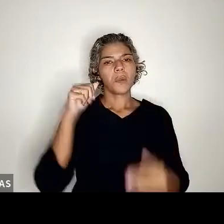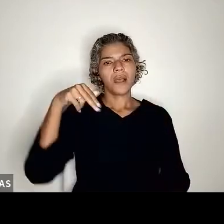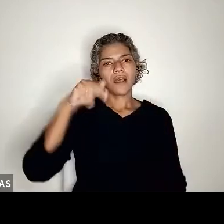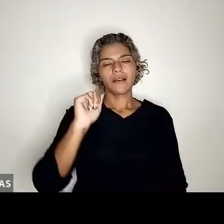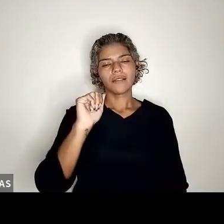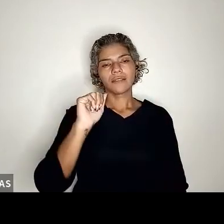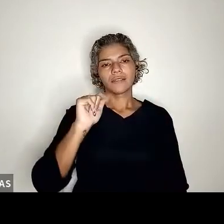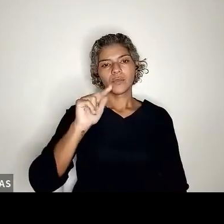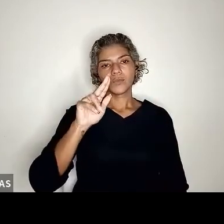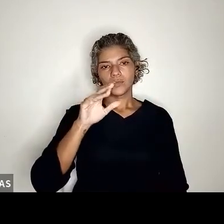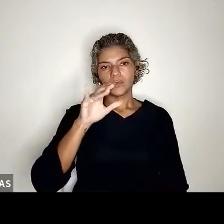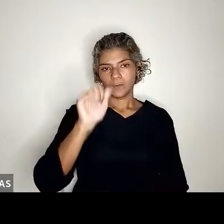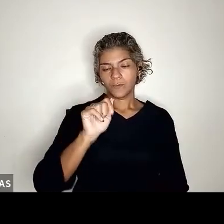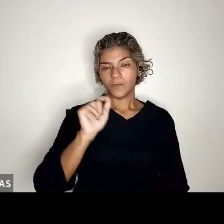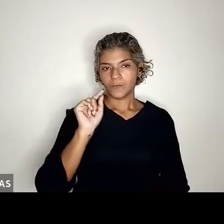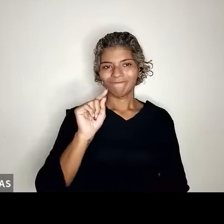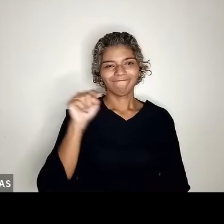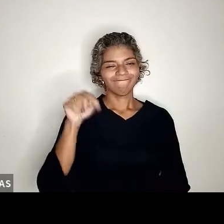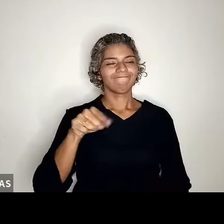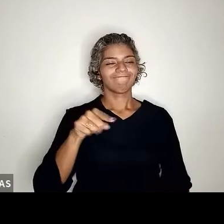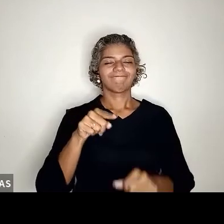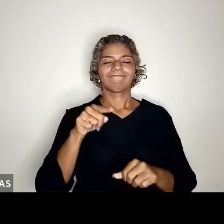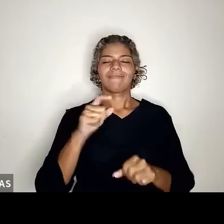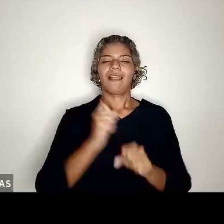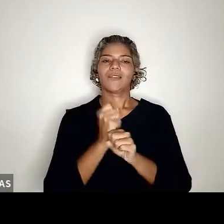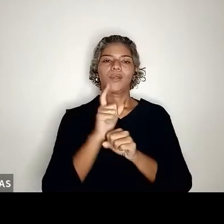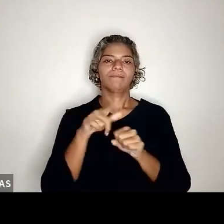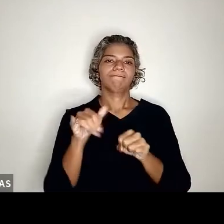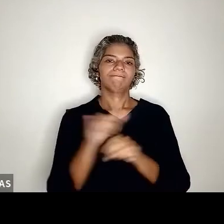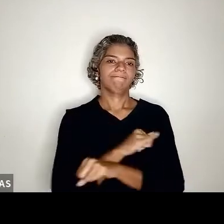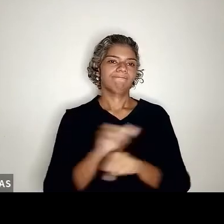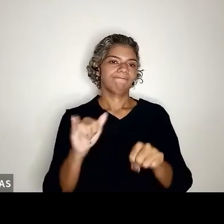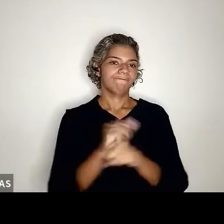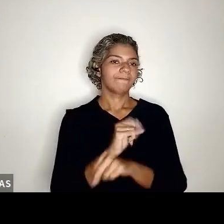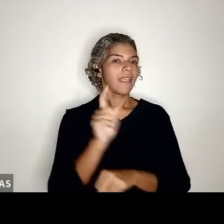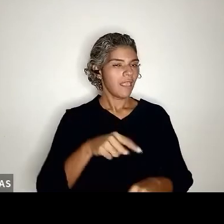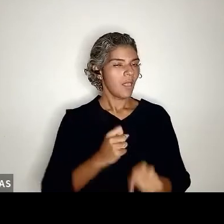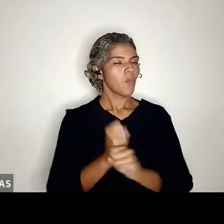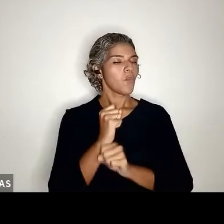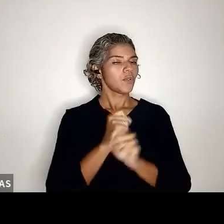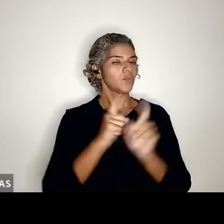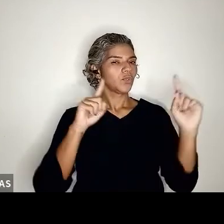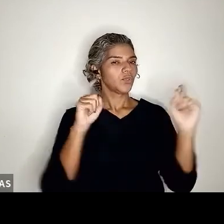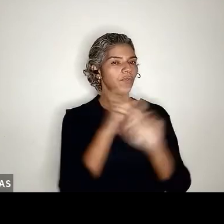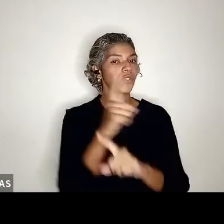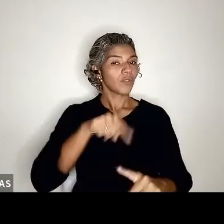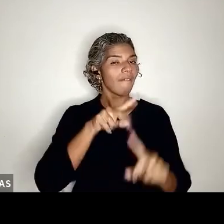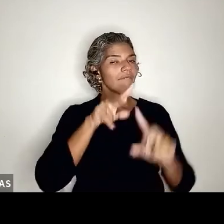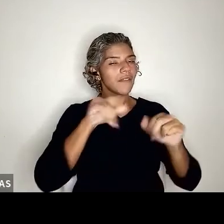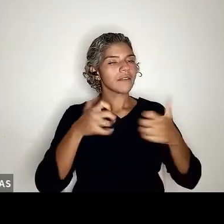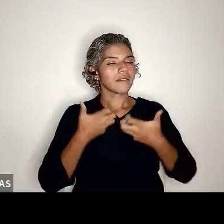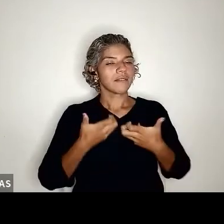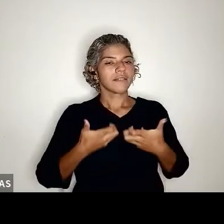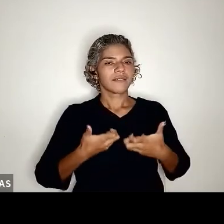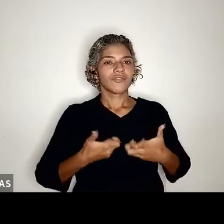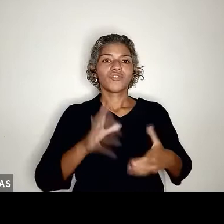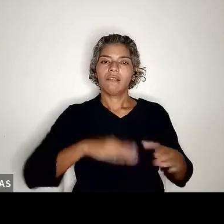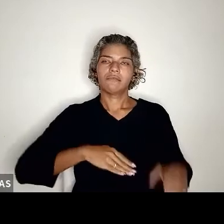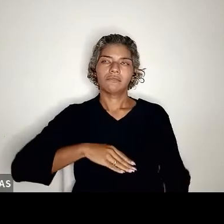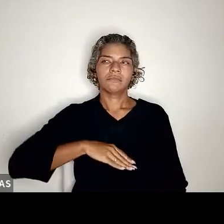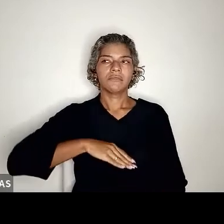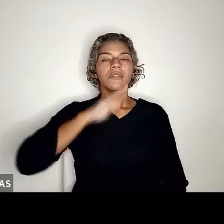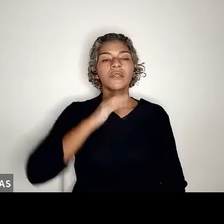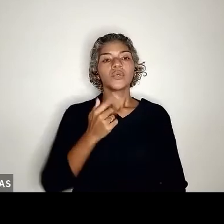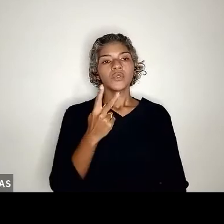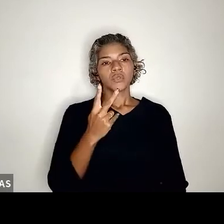que esse ano é estratégico, né? Esse ano eleitoral. Vai ser um ano muito difícil, nós vamos estar muito cansados, nós já estamos exaustos de 2 anos de pandemia, agora